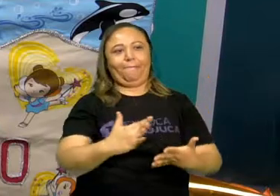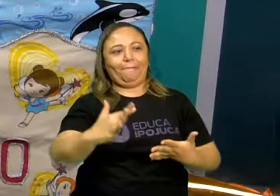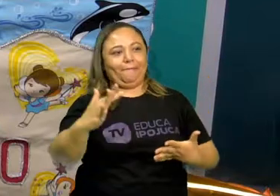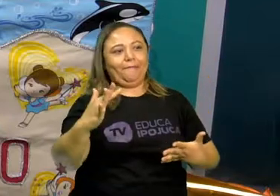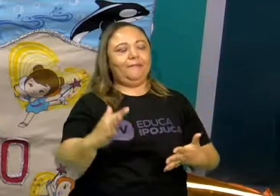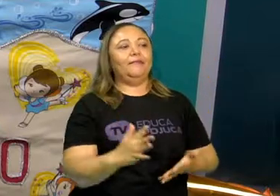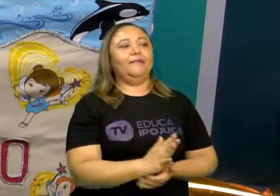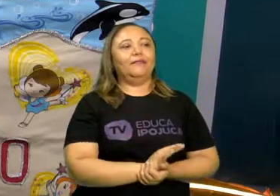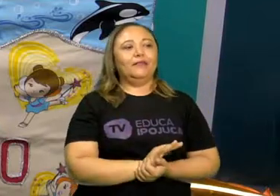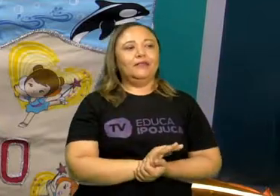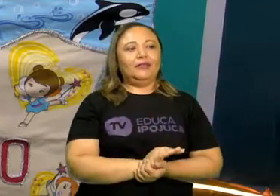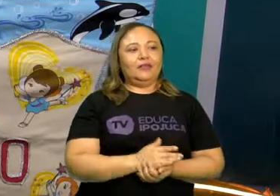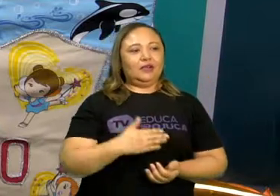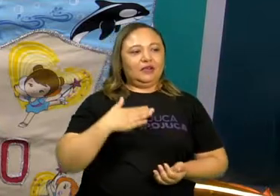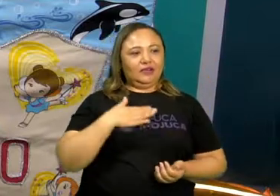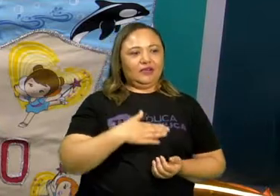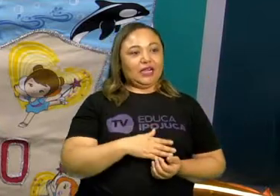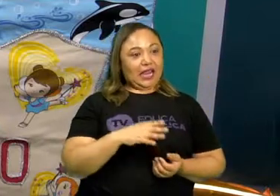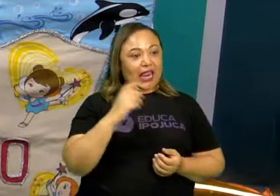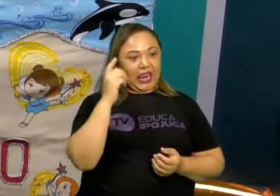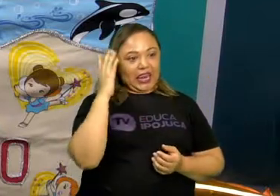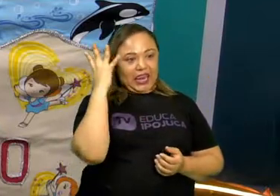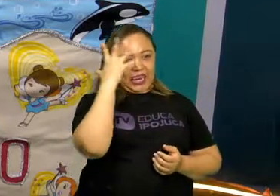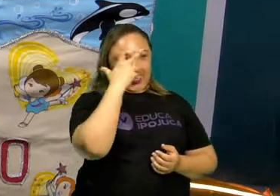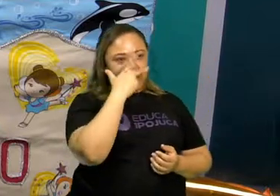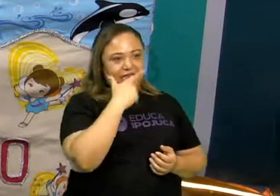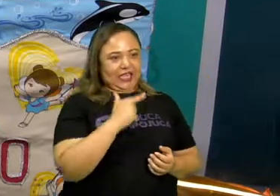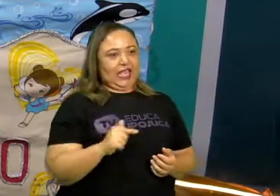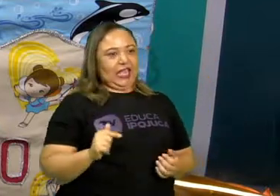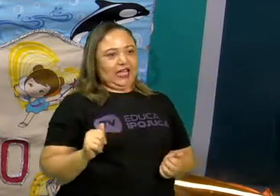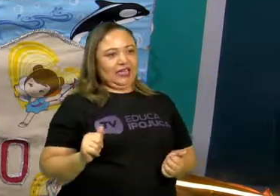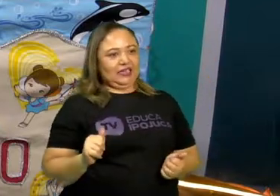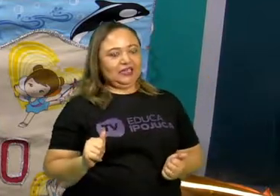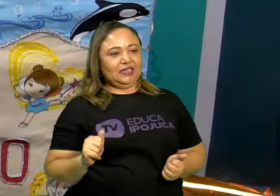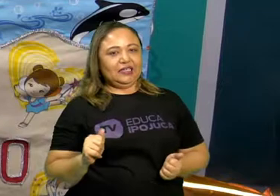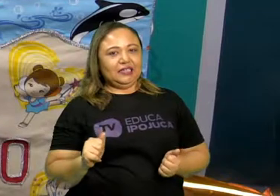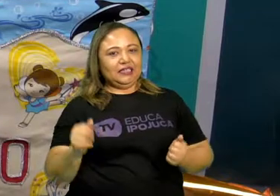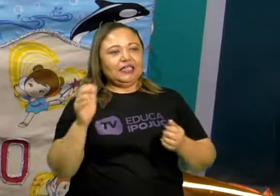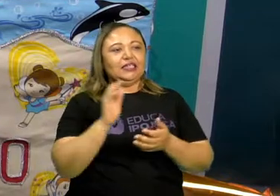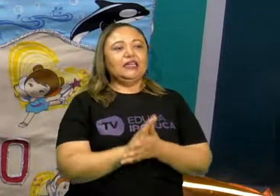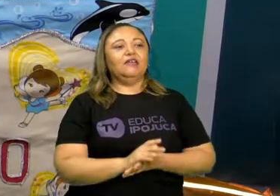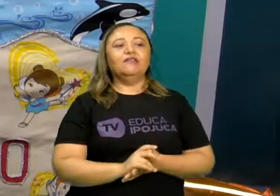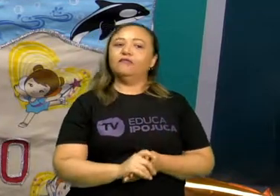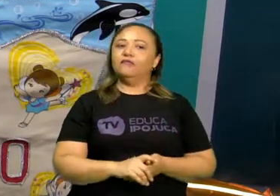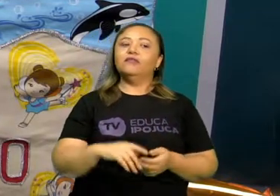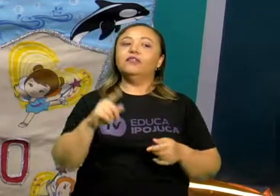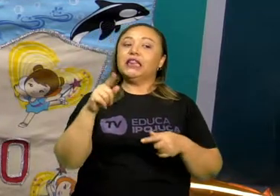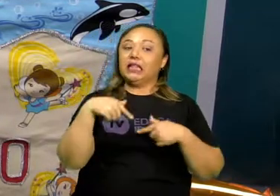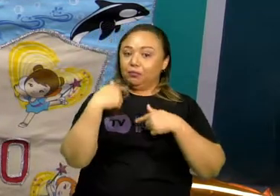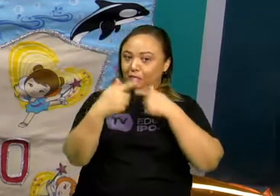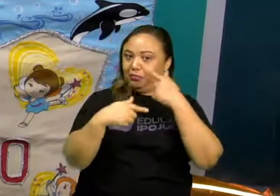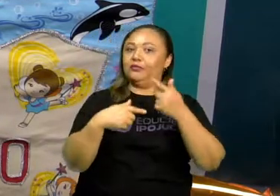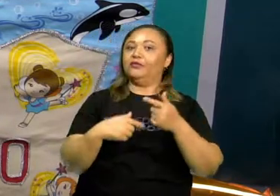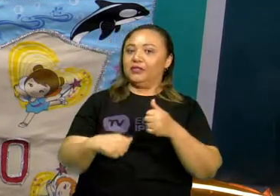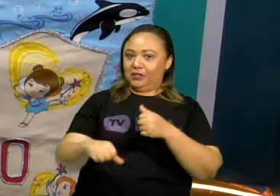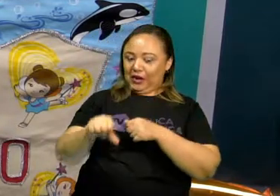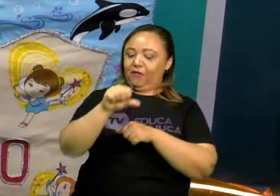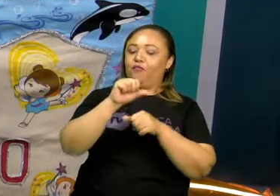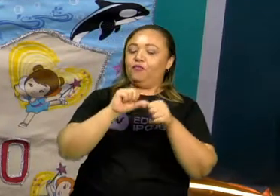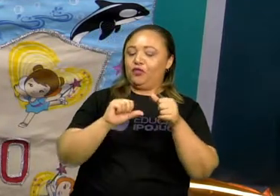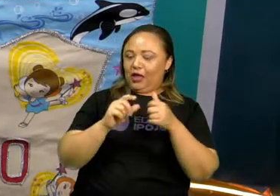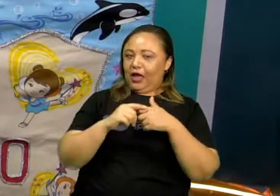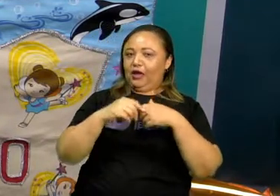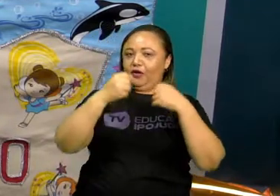criançada. Bonito, né? Gostei, ficou bonito isso aí. Ficou linda, não foi? E ela vai ficar mais ainda. Porque tia